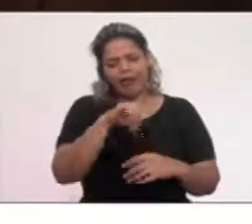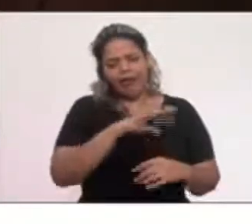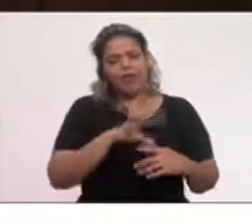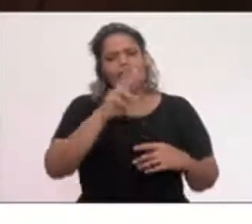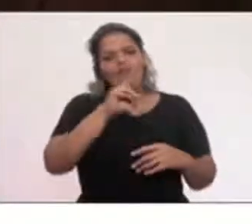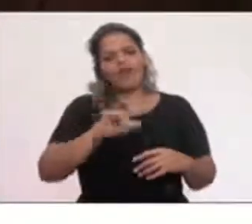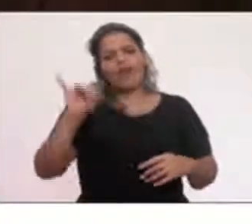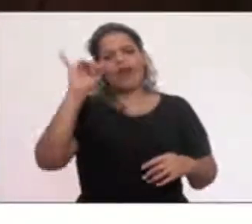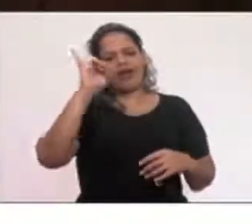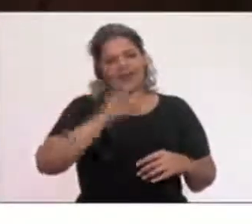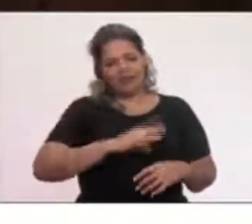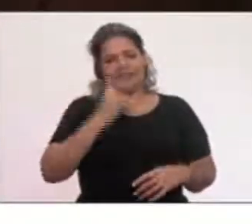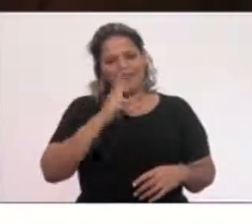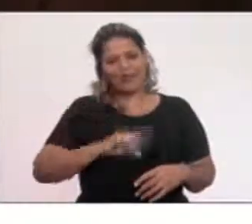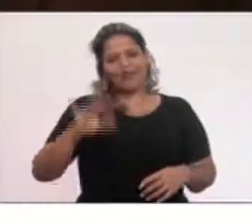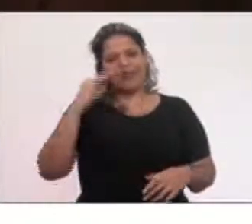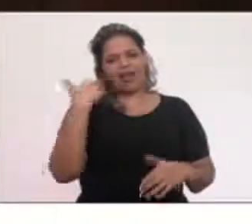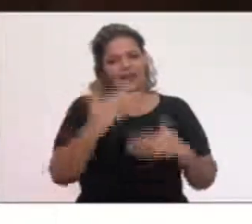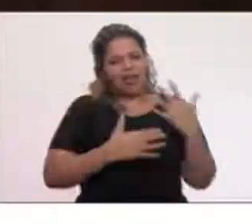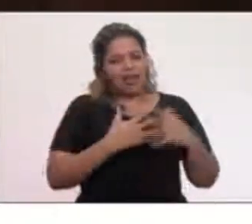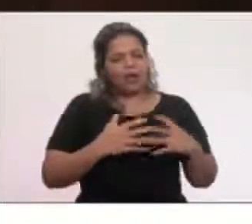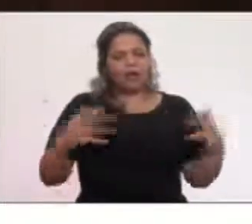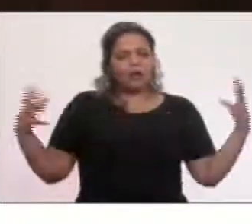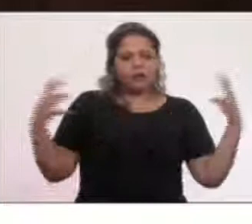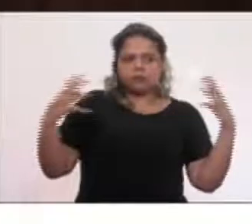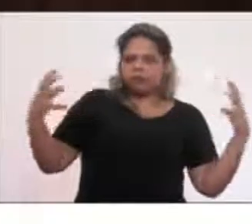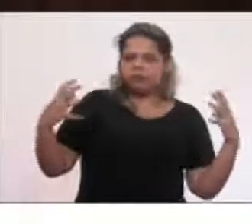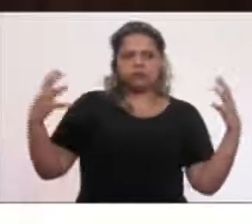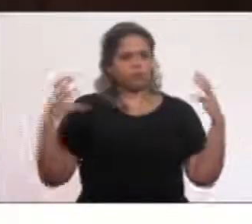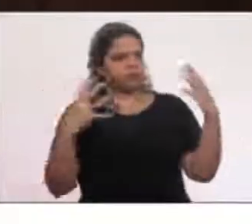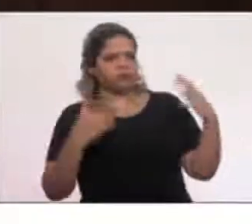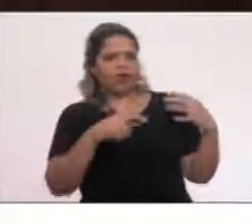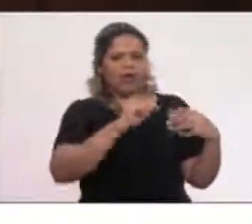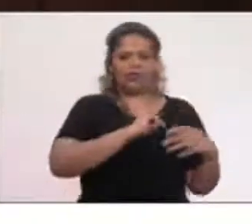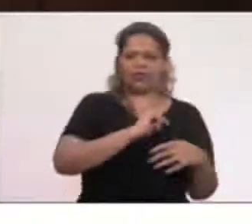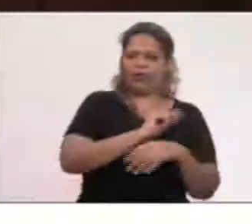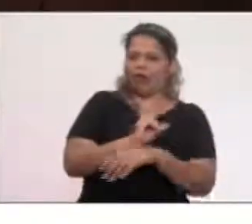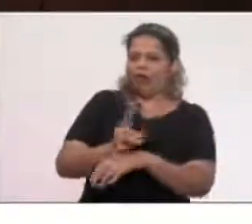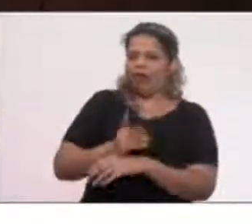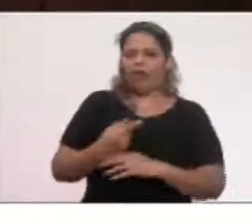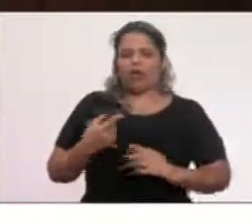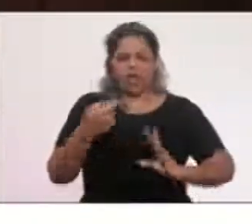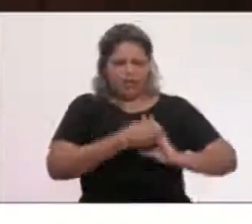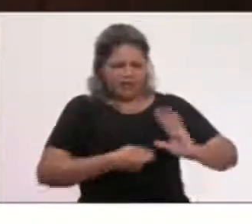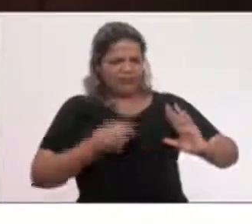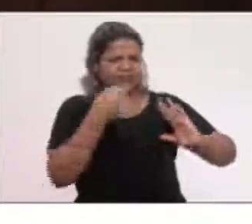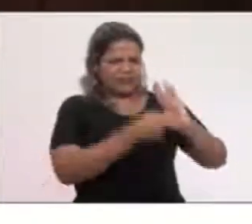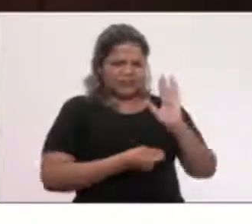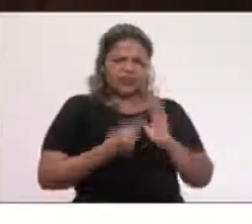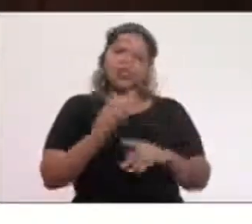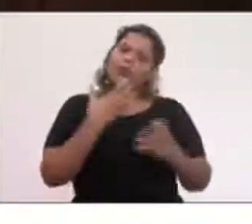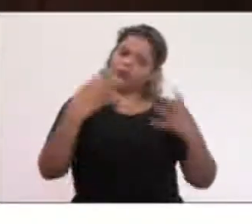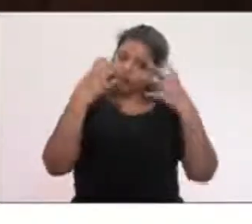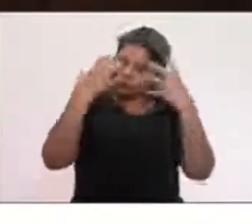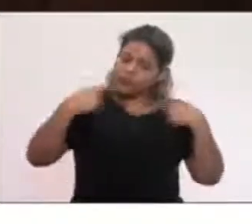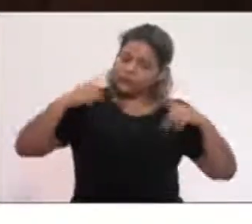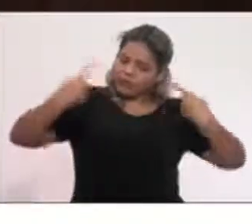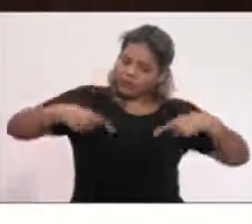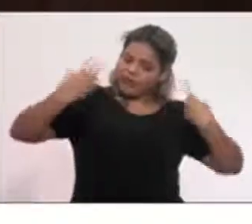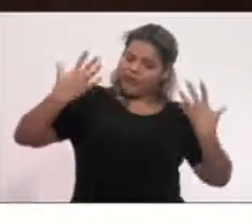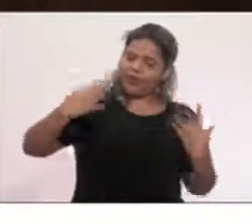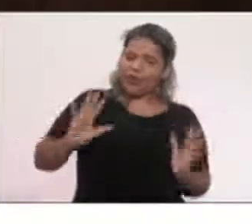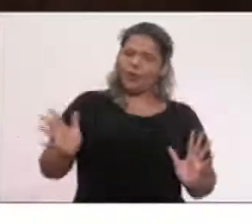vai passar por pressões fiscais. Enfrentar as pressões fiscais é o nosso